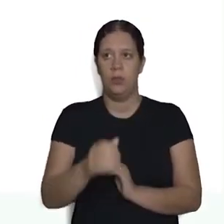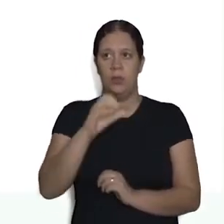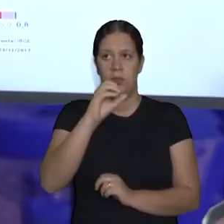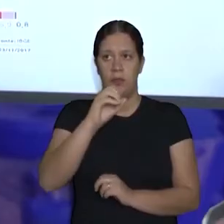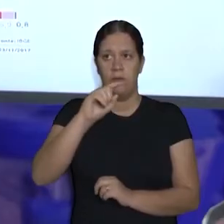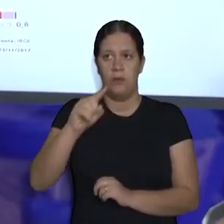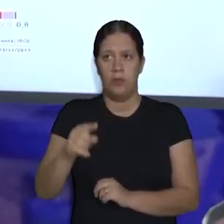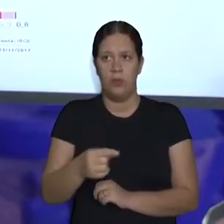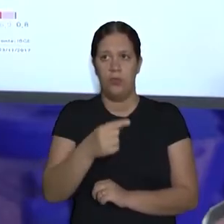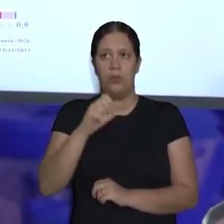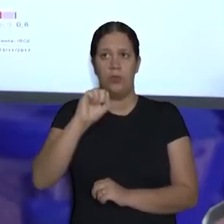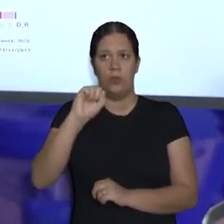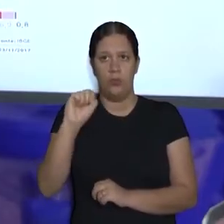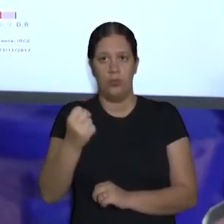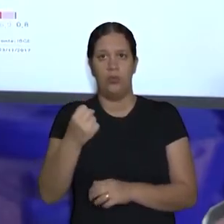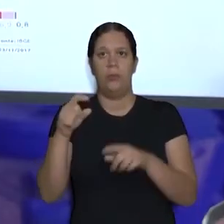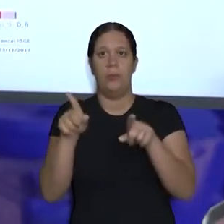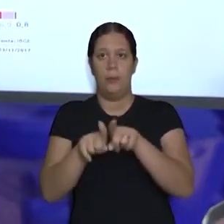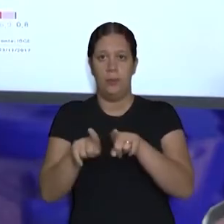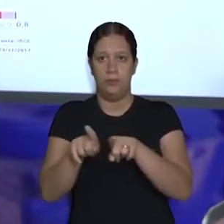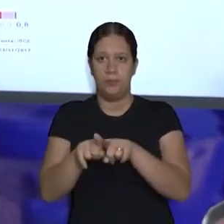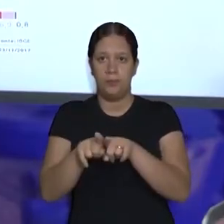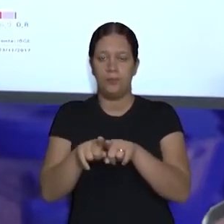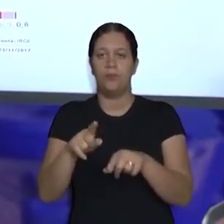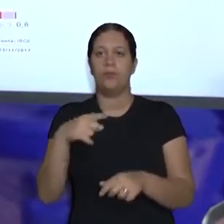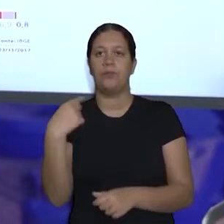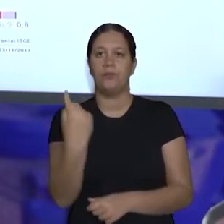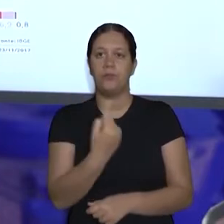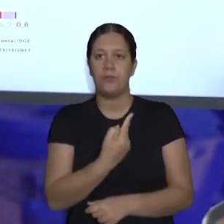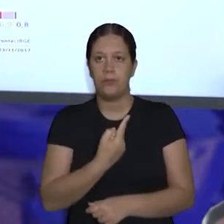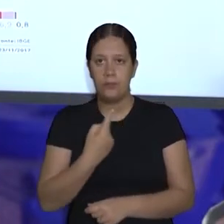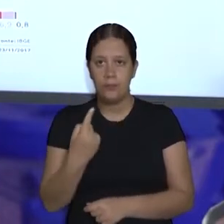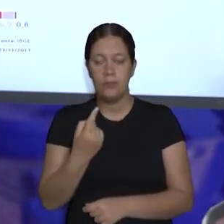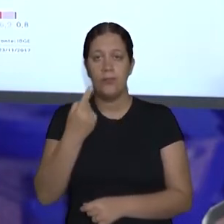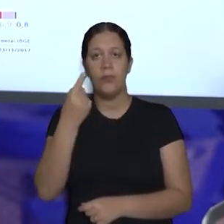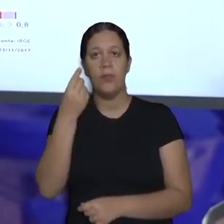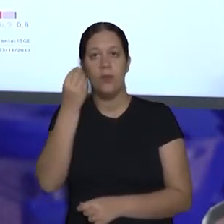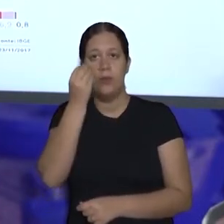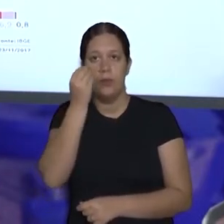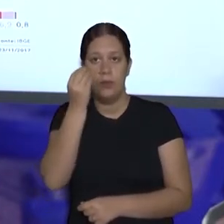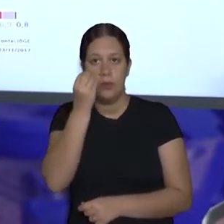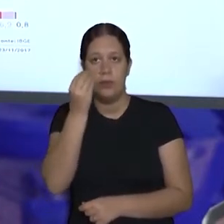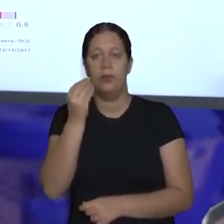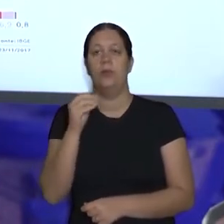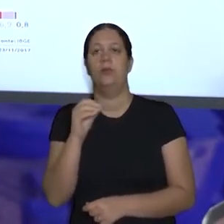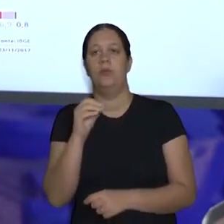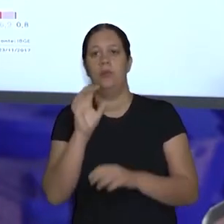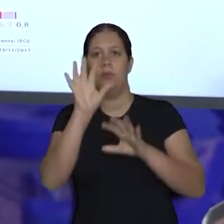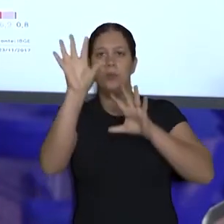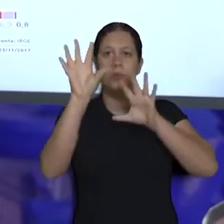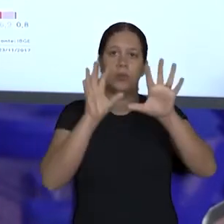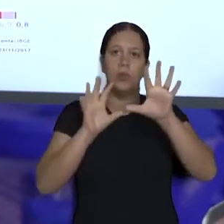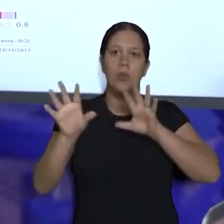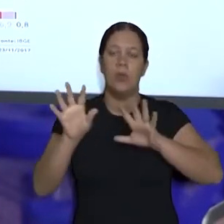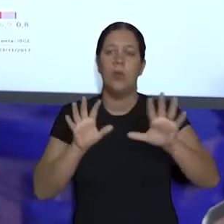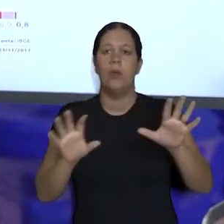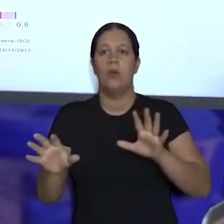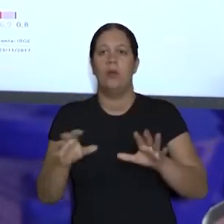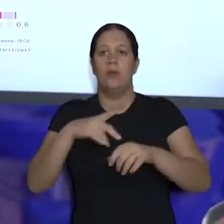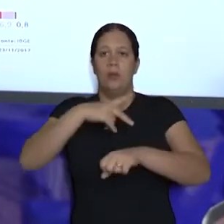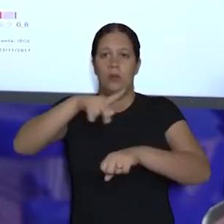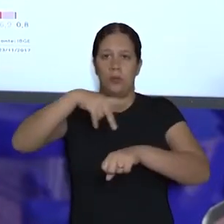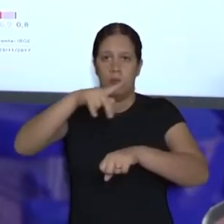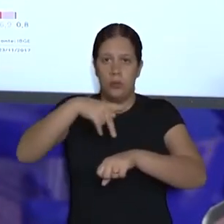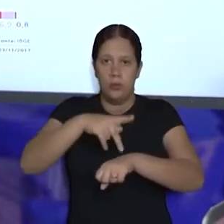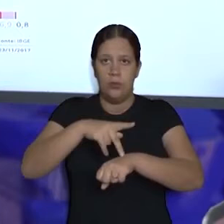0,8% também. Nós vemos isso por conta dessa distribuição no nosso país. Na